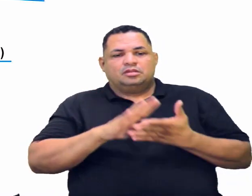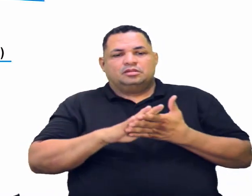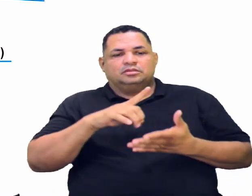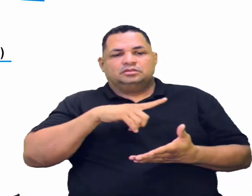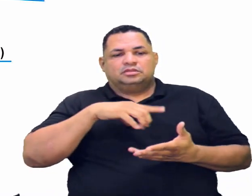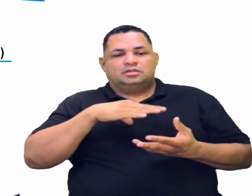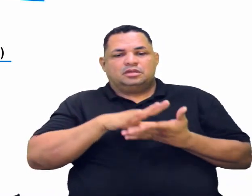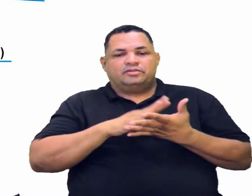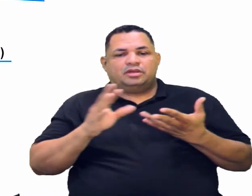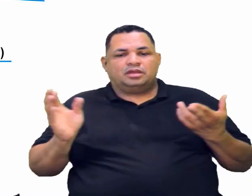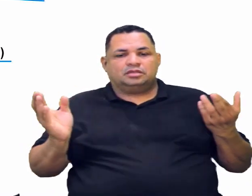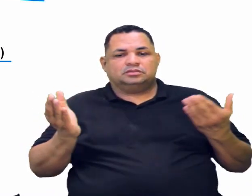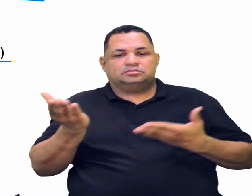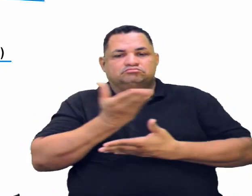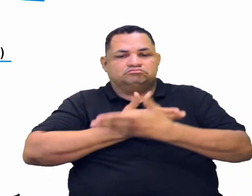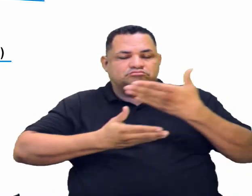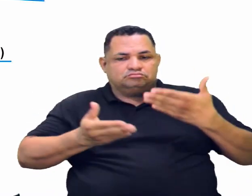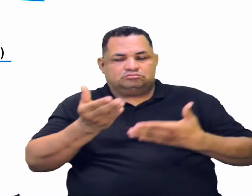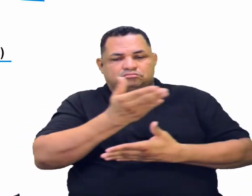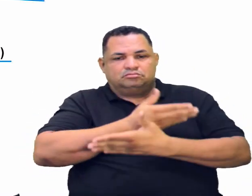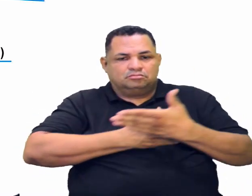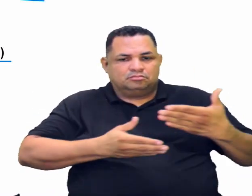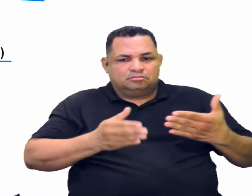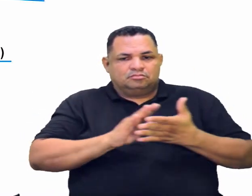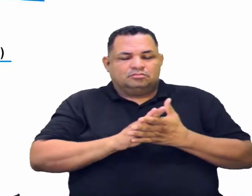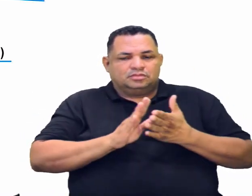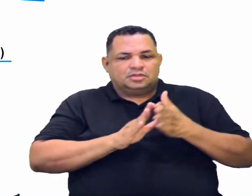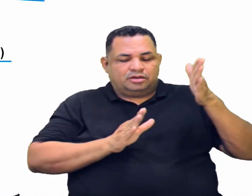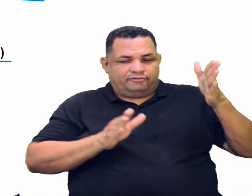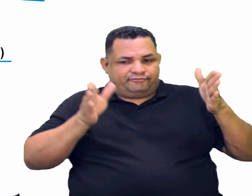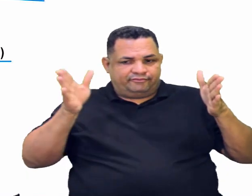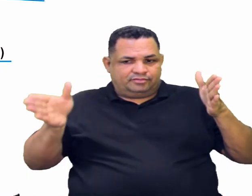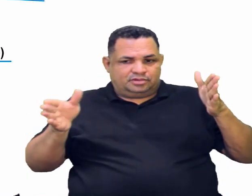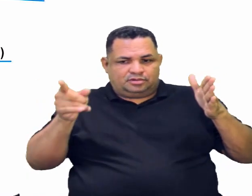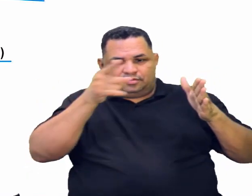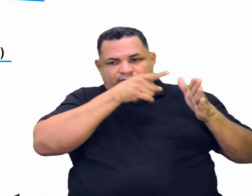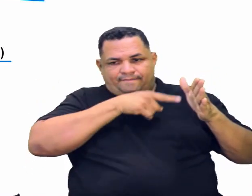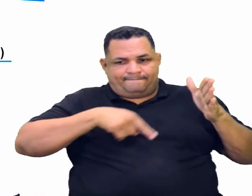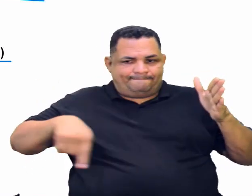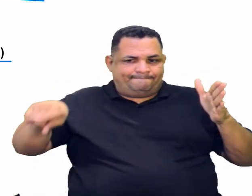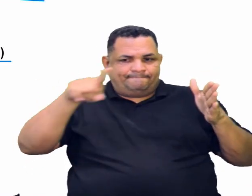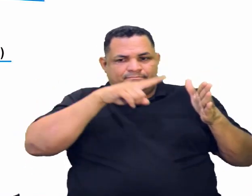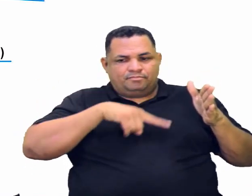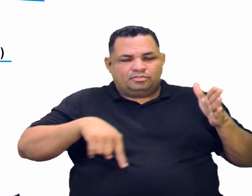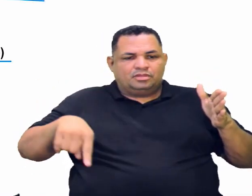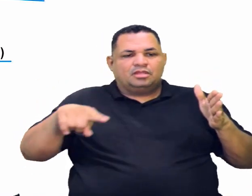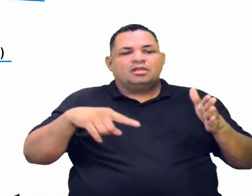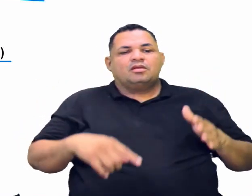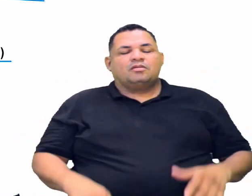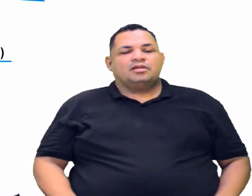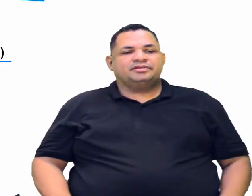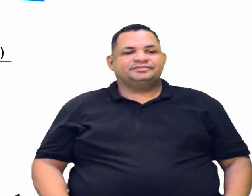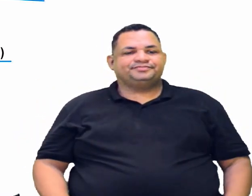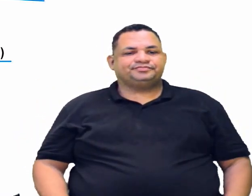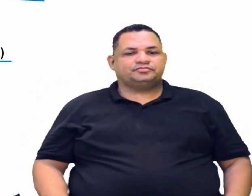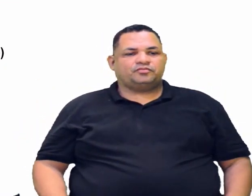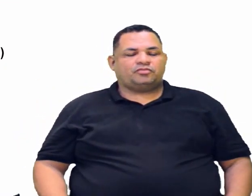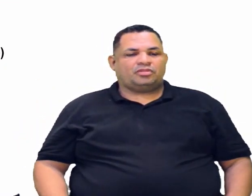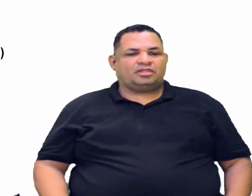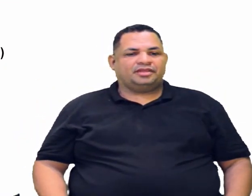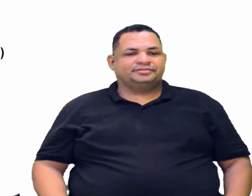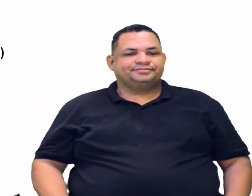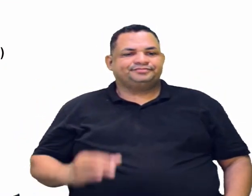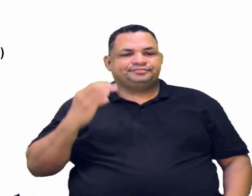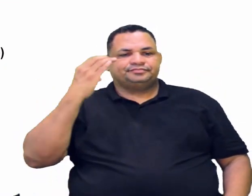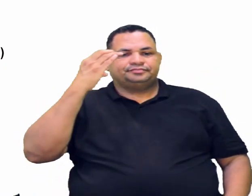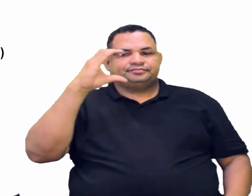os hidrogênios está na extremidade da cadeia, está na ponta da cadeia. Então, é aqui, nesse carbono